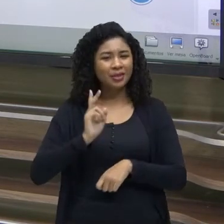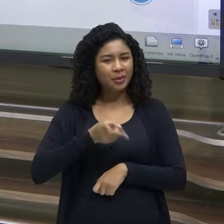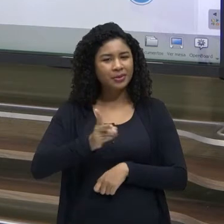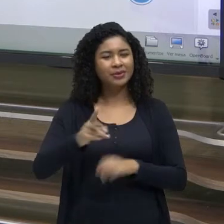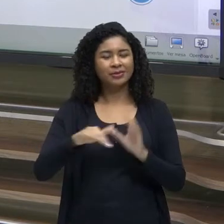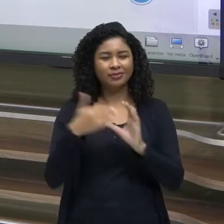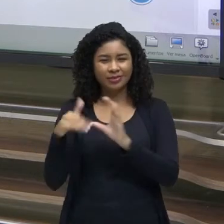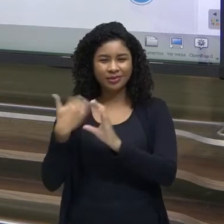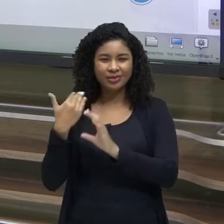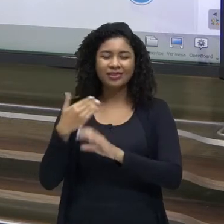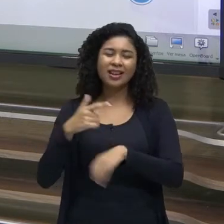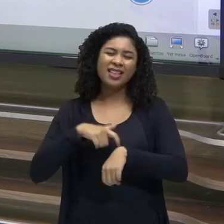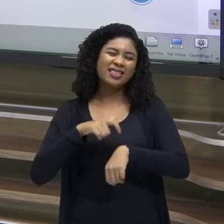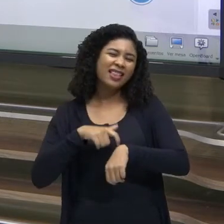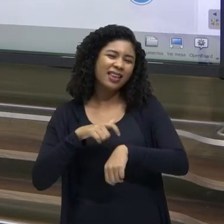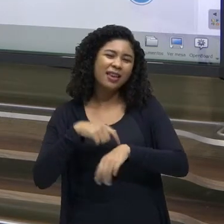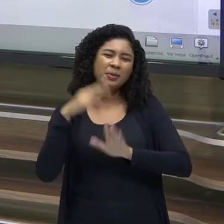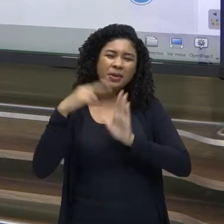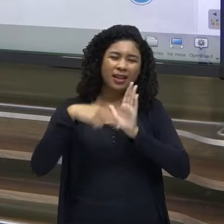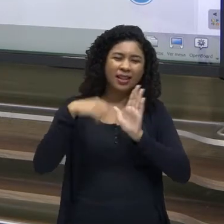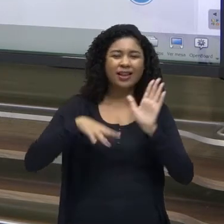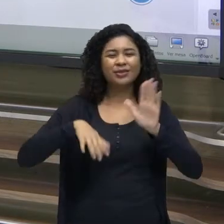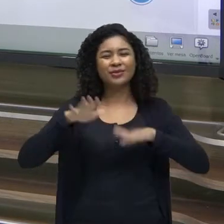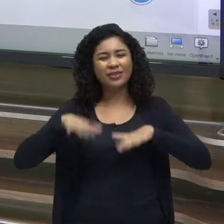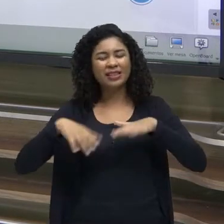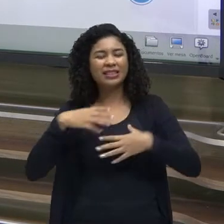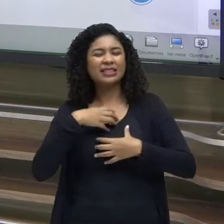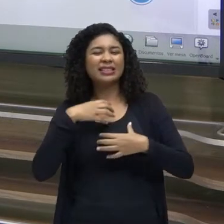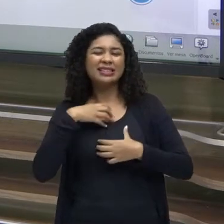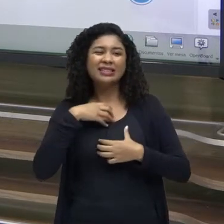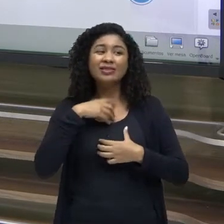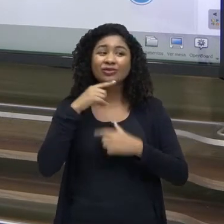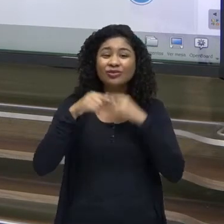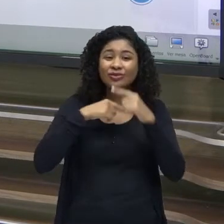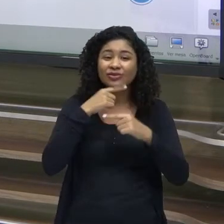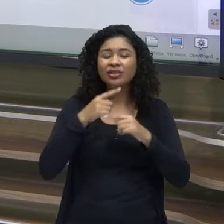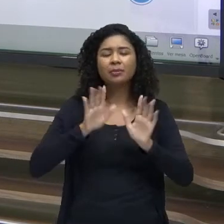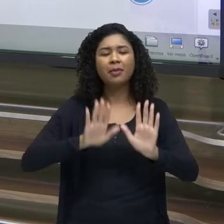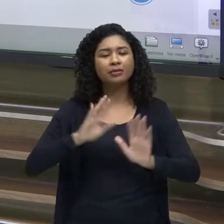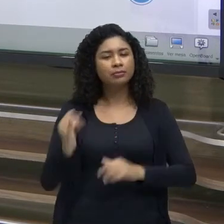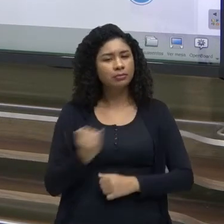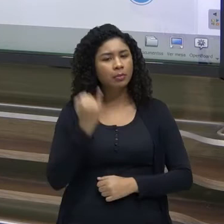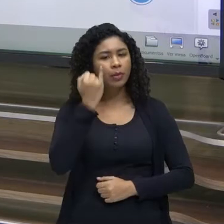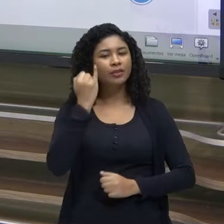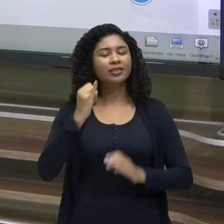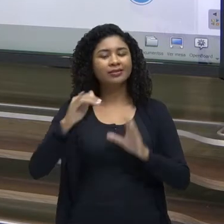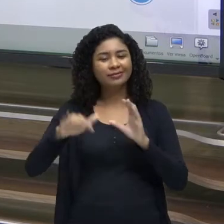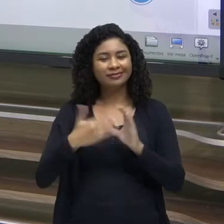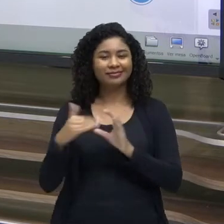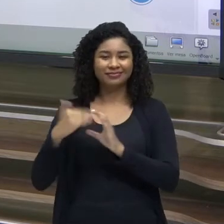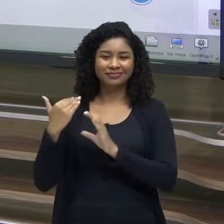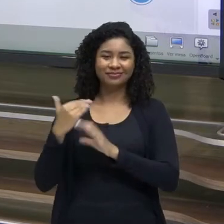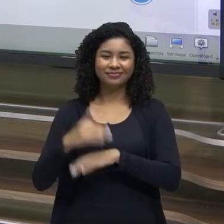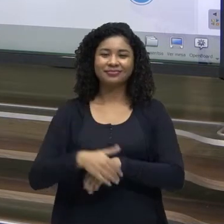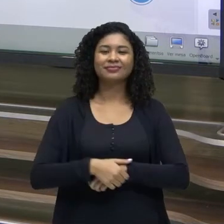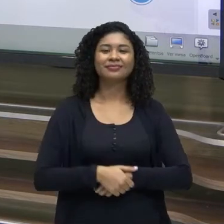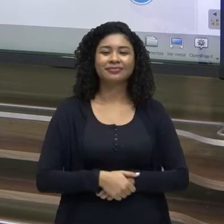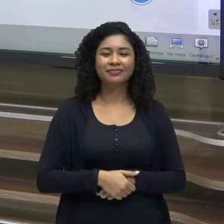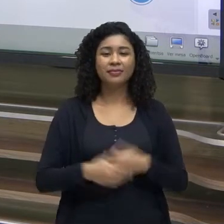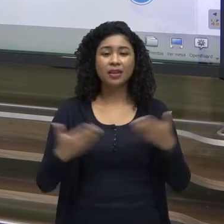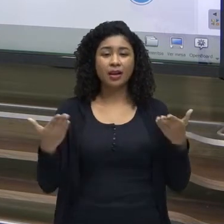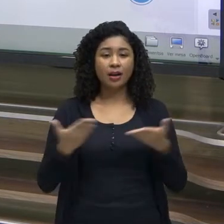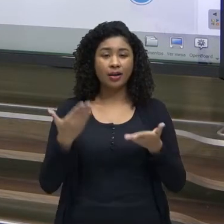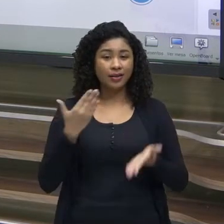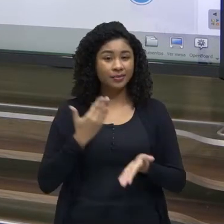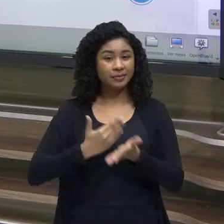meio confusa a alternativa, mas o importante é marcar a presença de vocês na nossa aula. Então, abrindo esse momento para a questão 2,